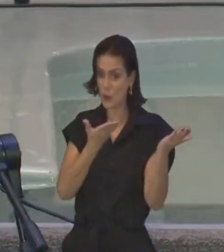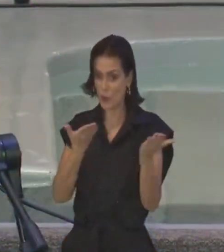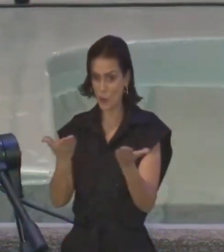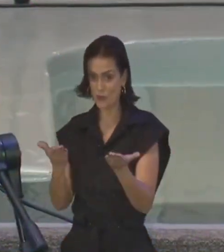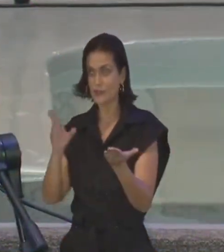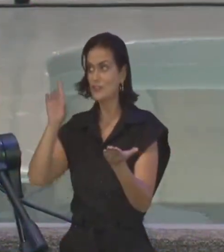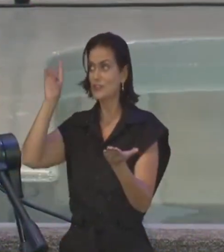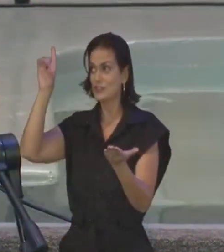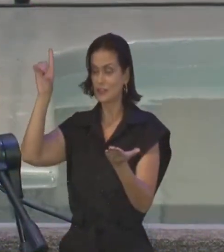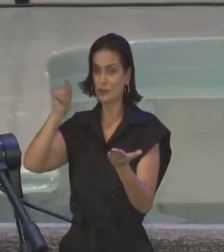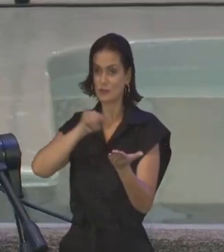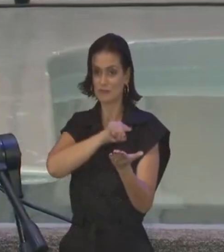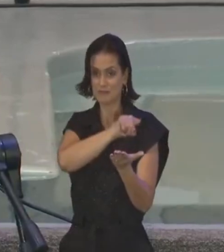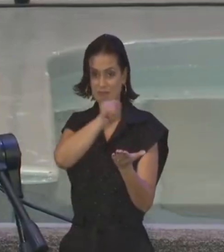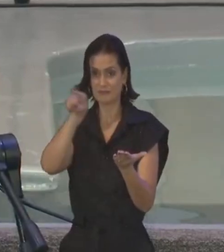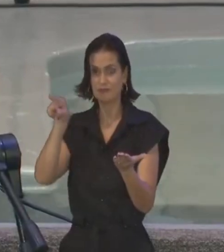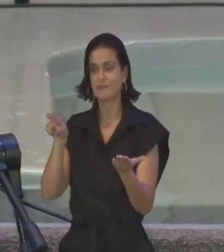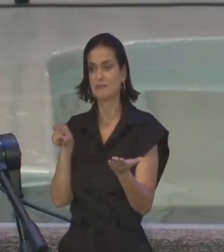para você.